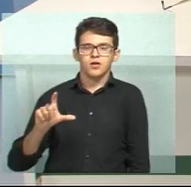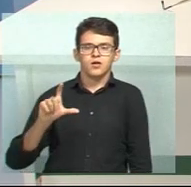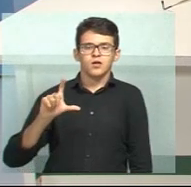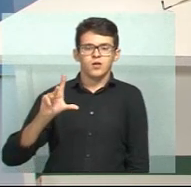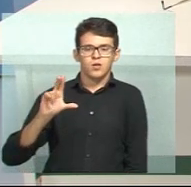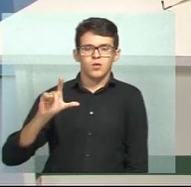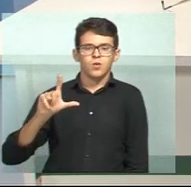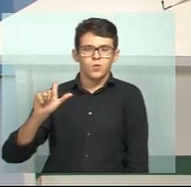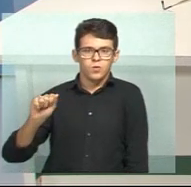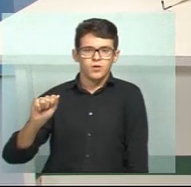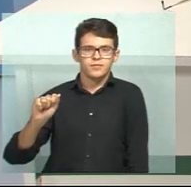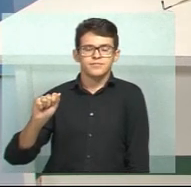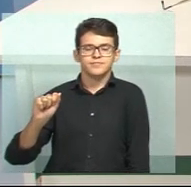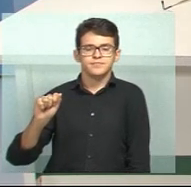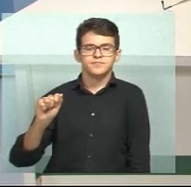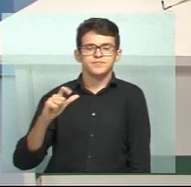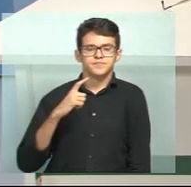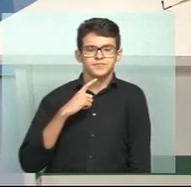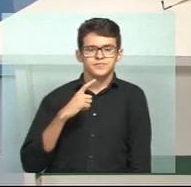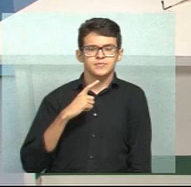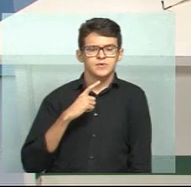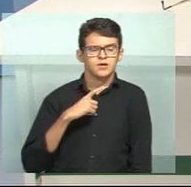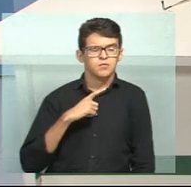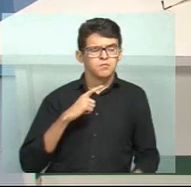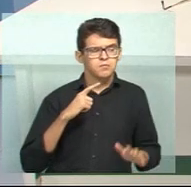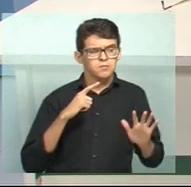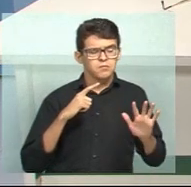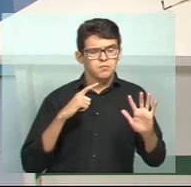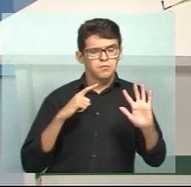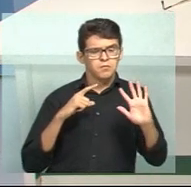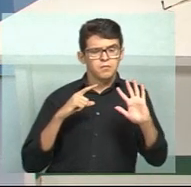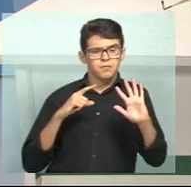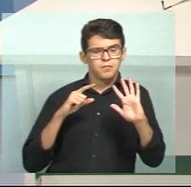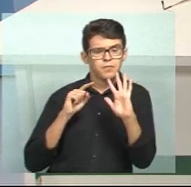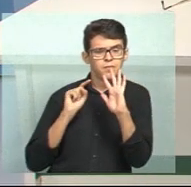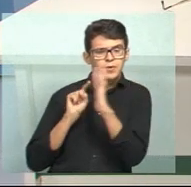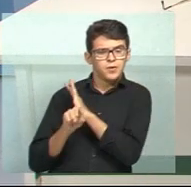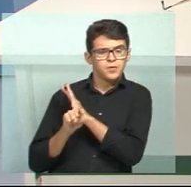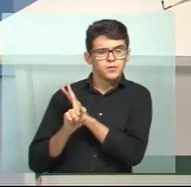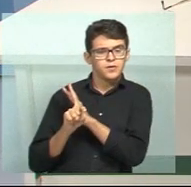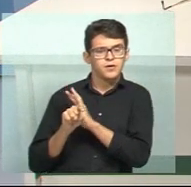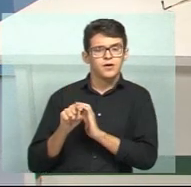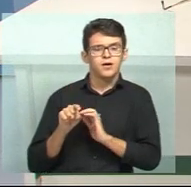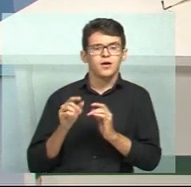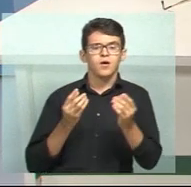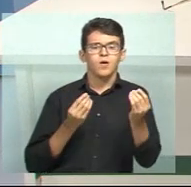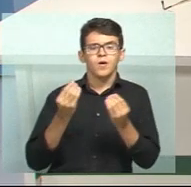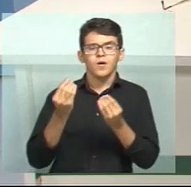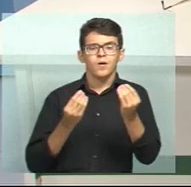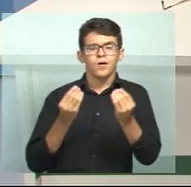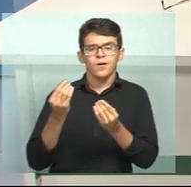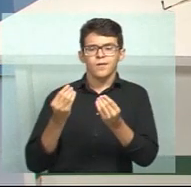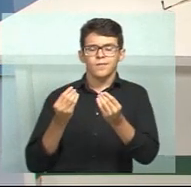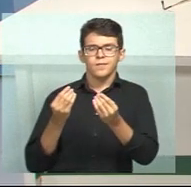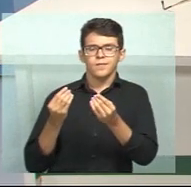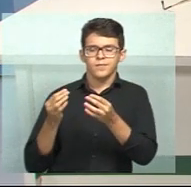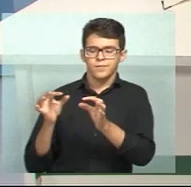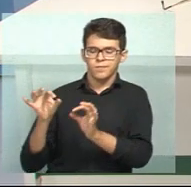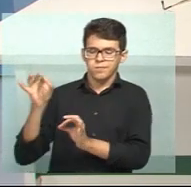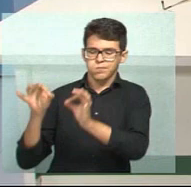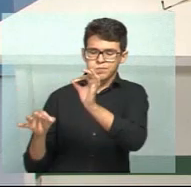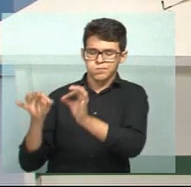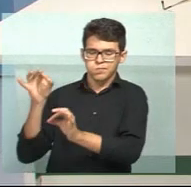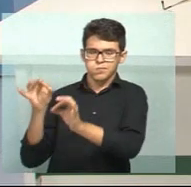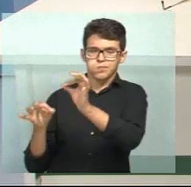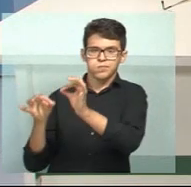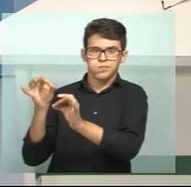Até internas. É isso que eu te perguntar. A gente está falando especificamente do resultado do tribunal para no segundo bloco a gente falar das consequências, o que é